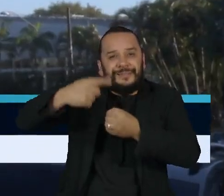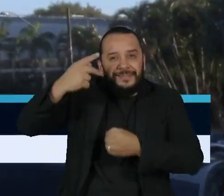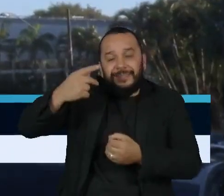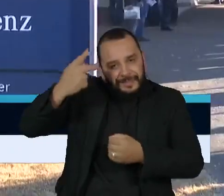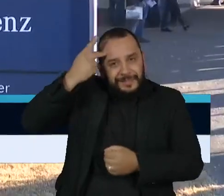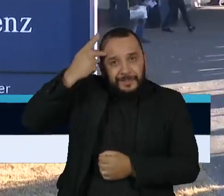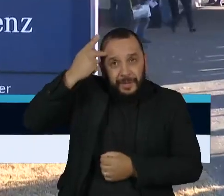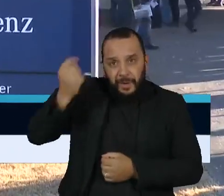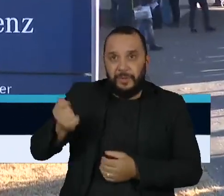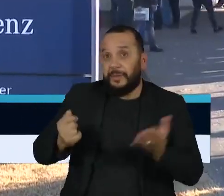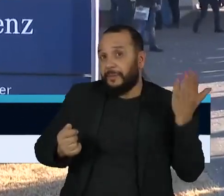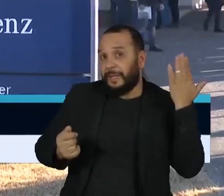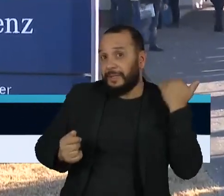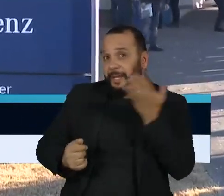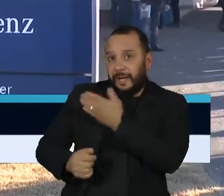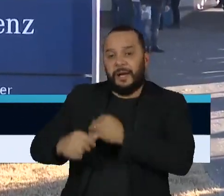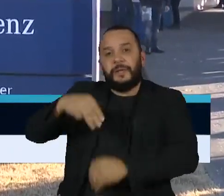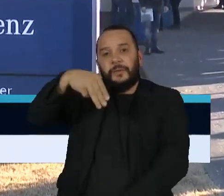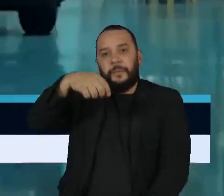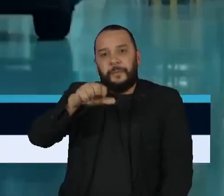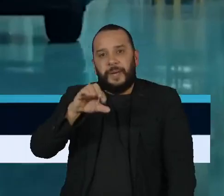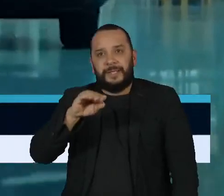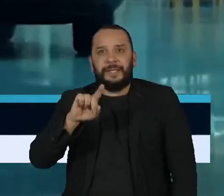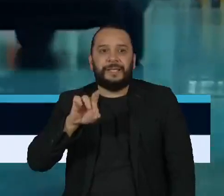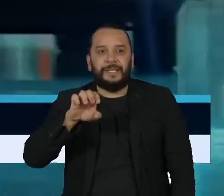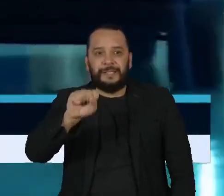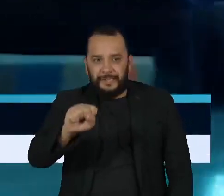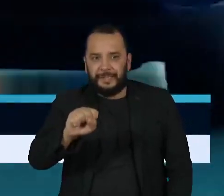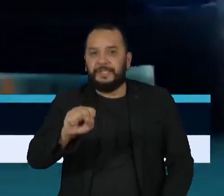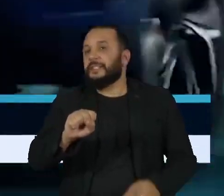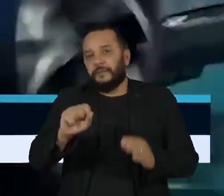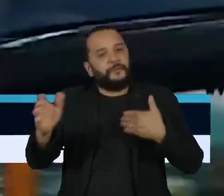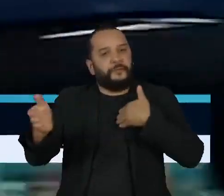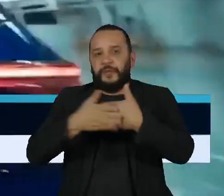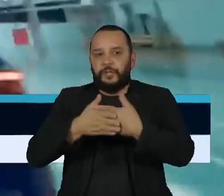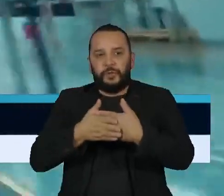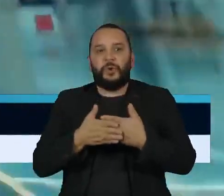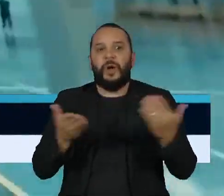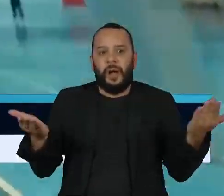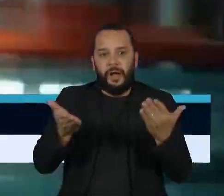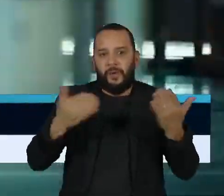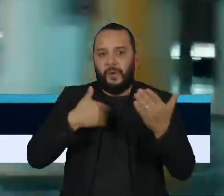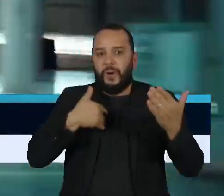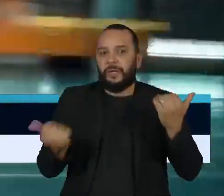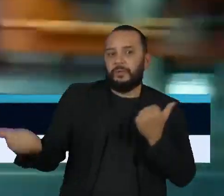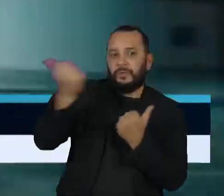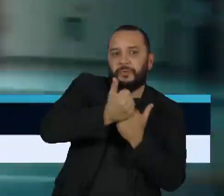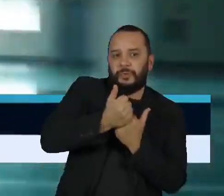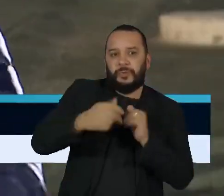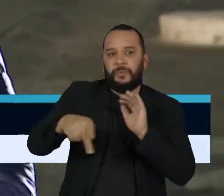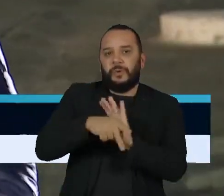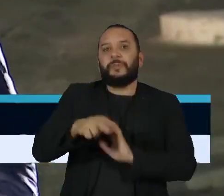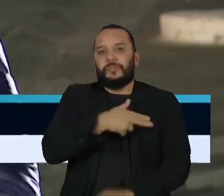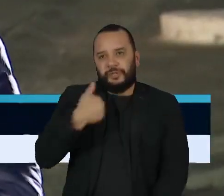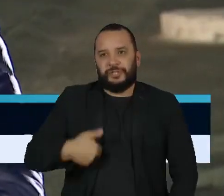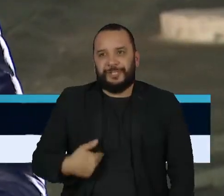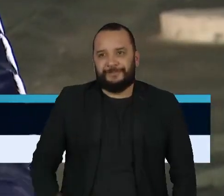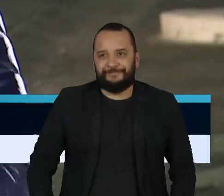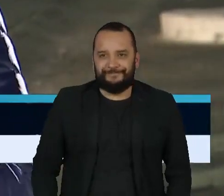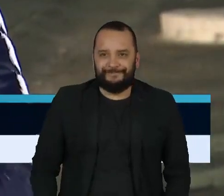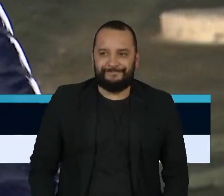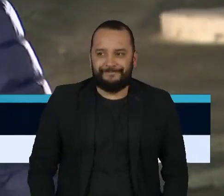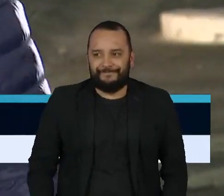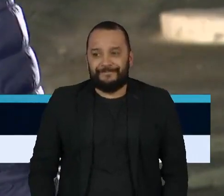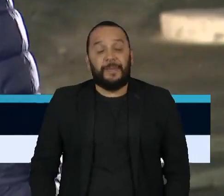onde antes havia uma fábrica da Mercedes Benz E deve produzir até 100.000 Veículos Elétricos por ano agora é